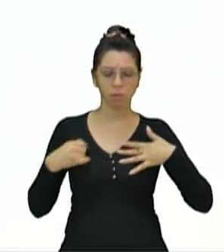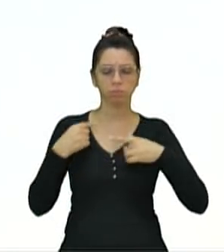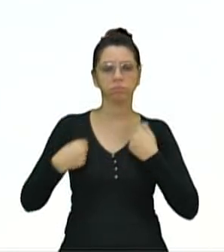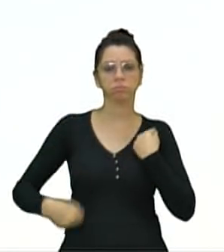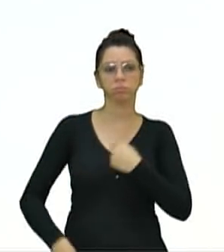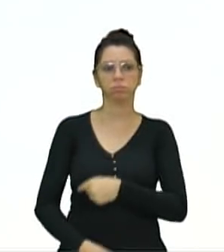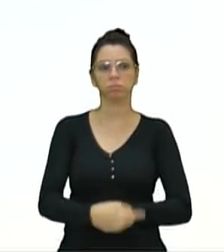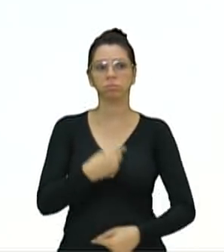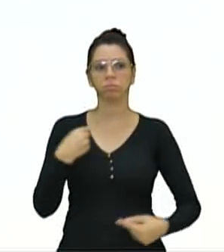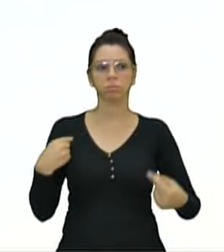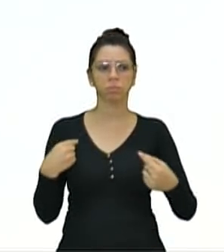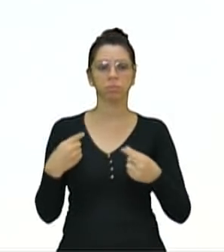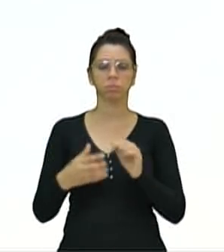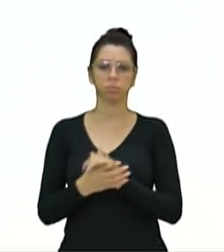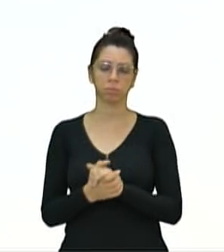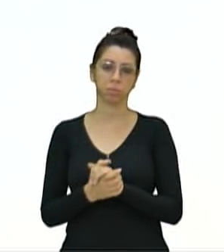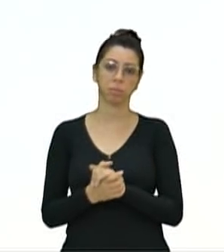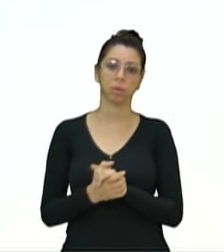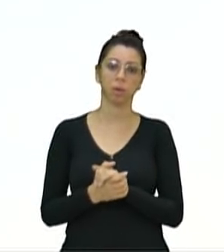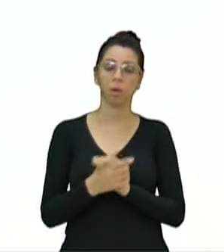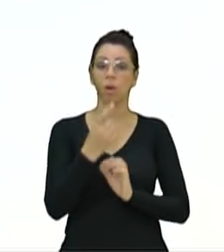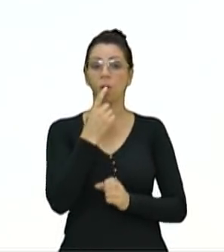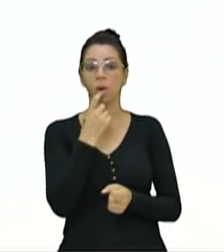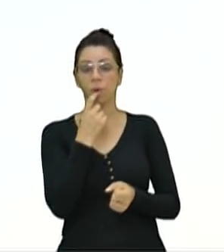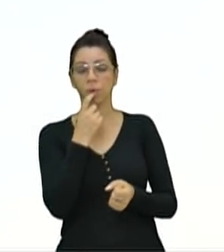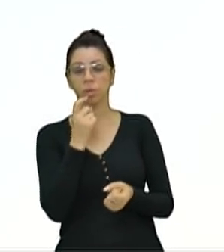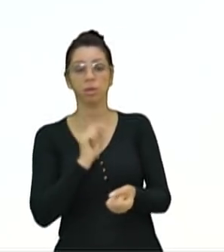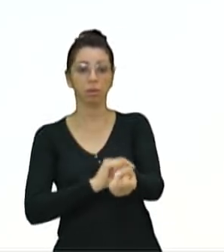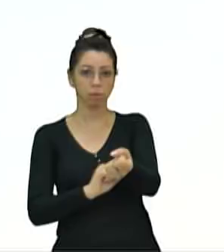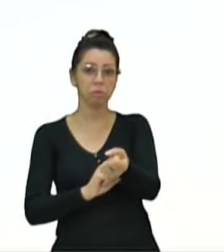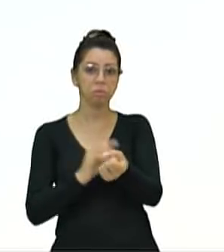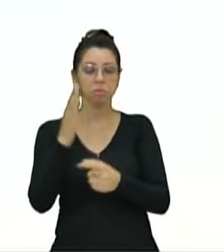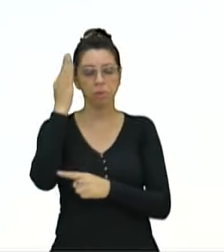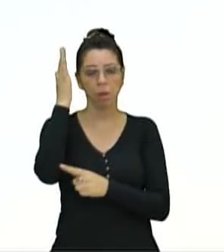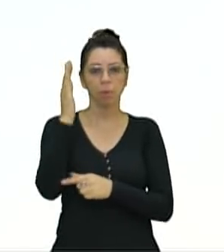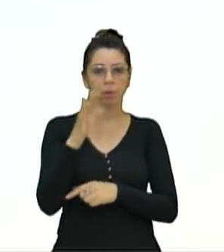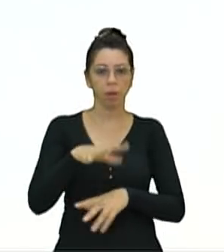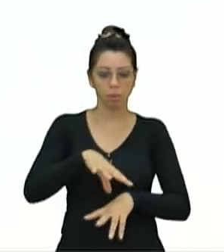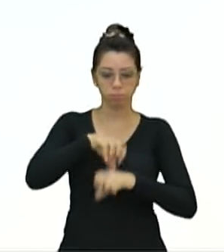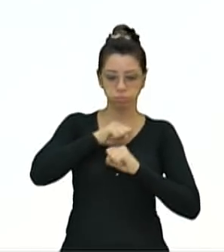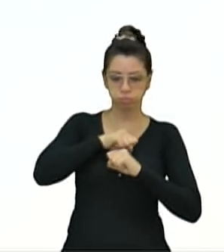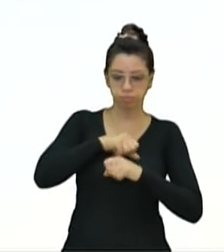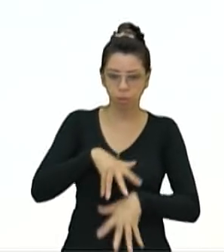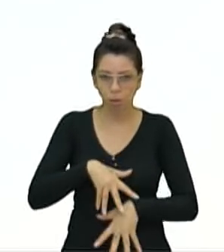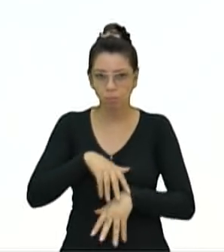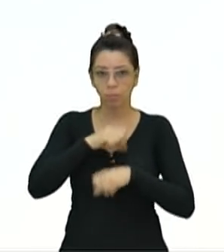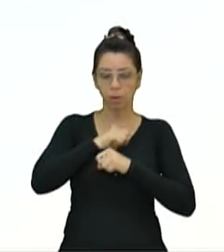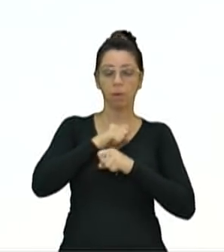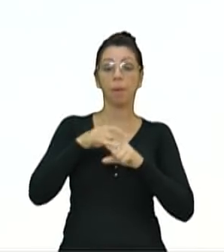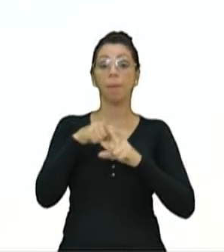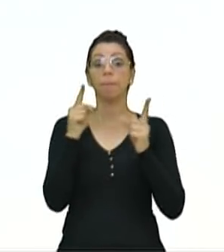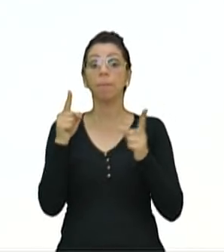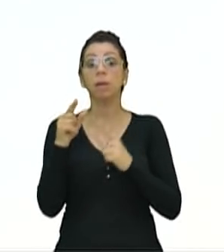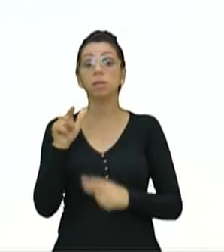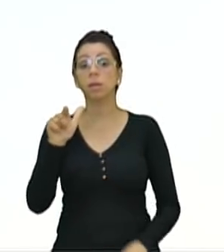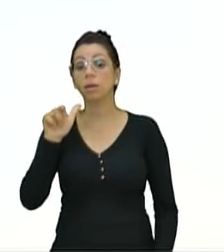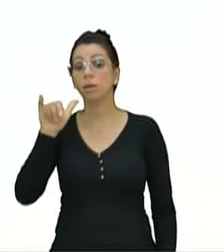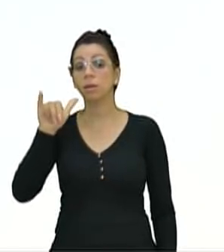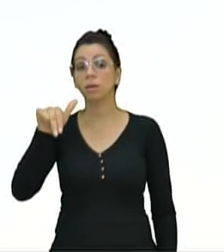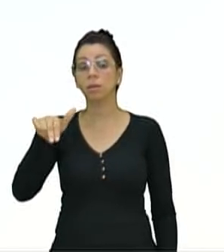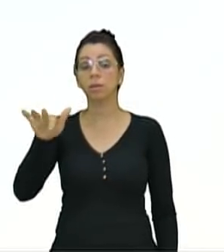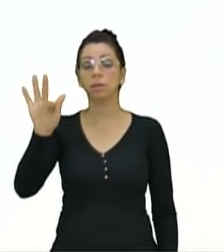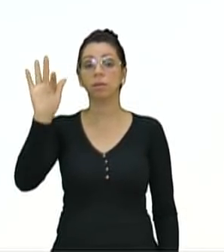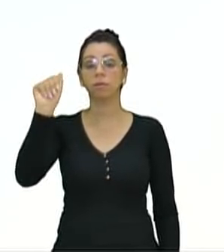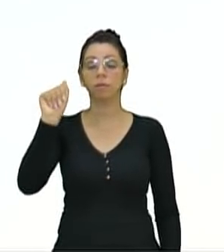gente sabe que circula através do bombeamento do coração, mas a linfa não. A linfa, ela vai depender